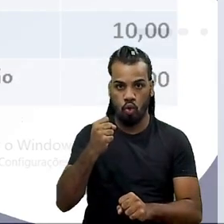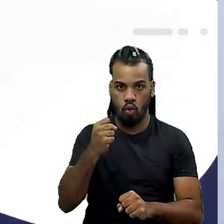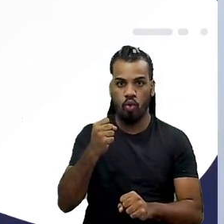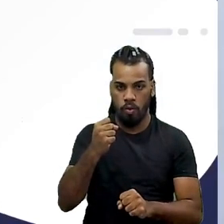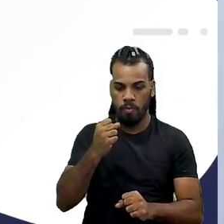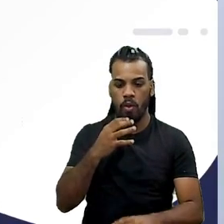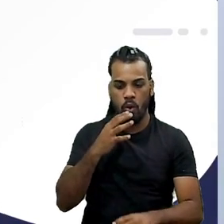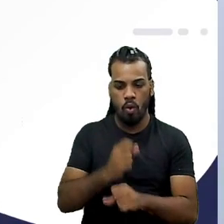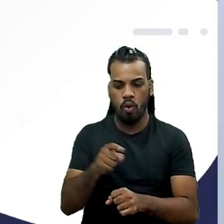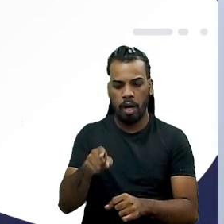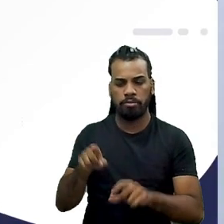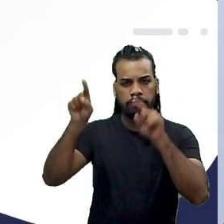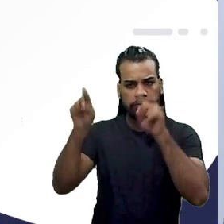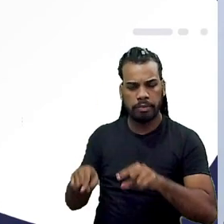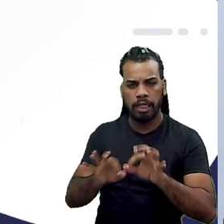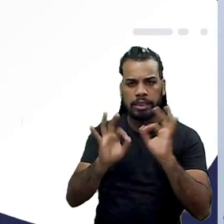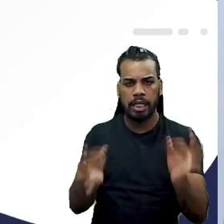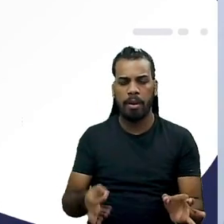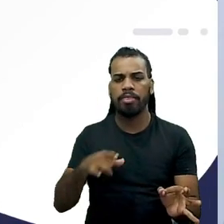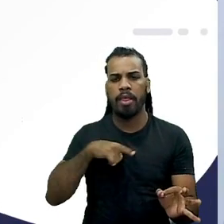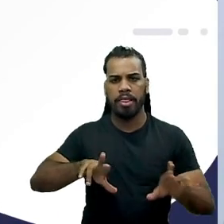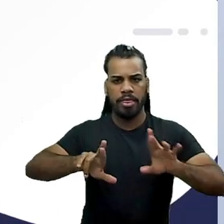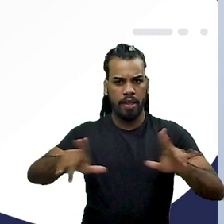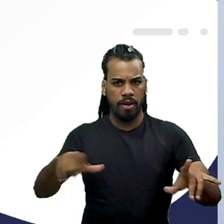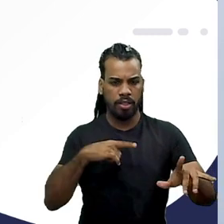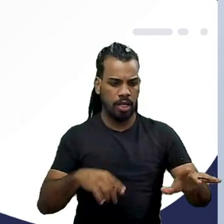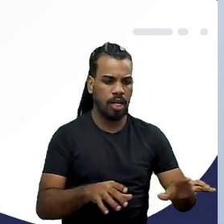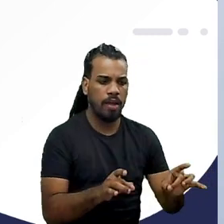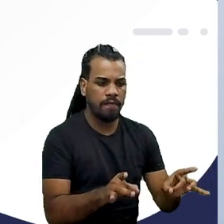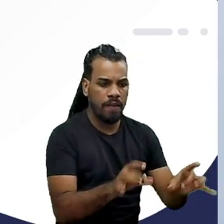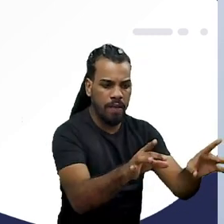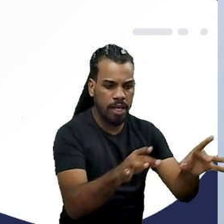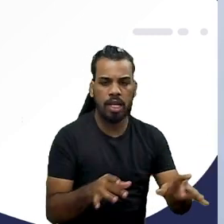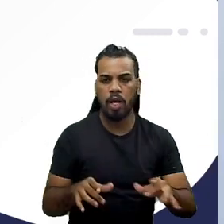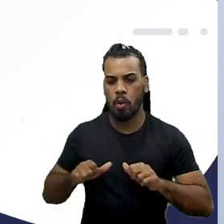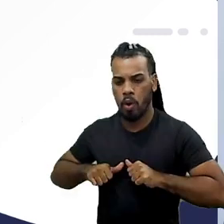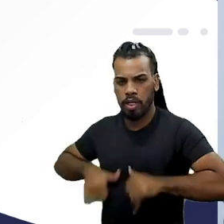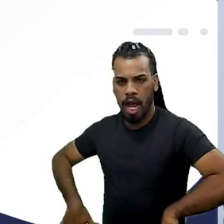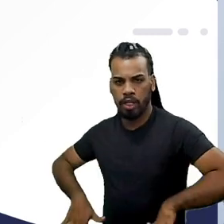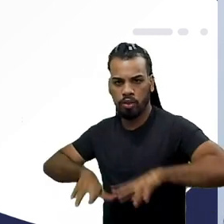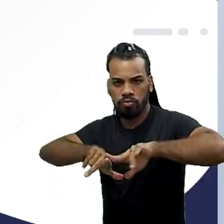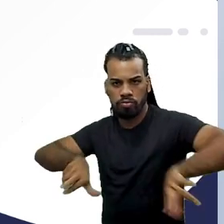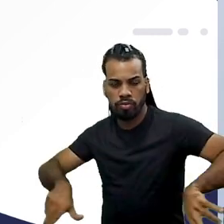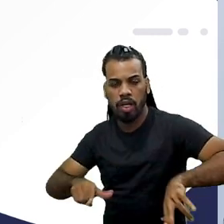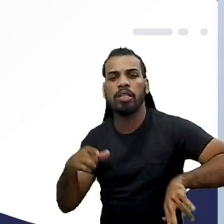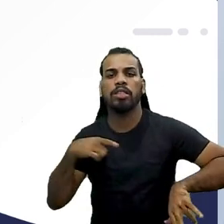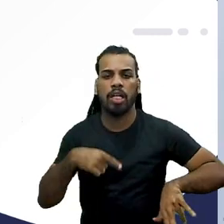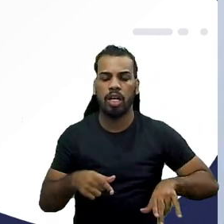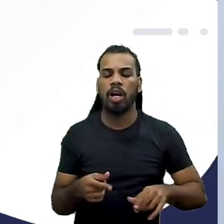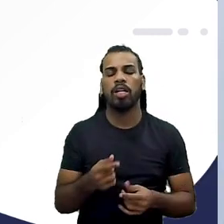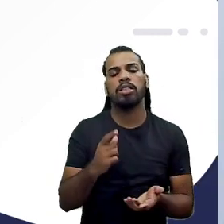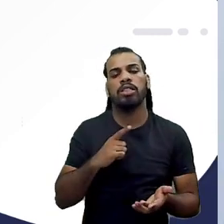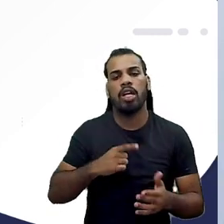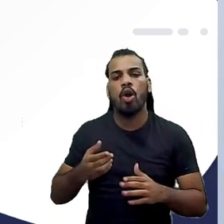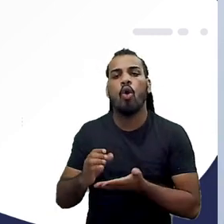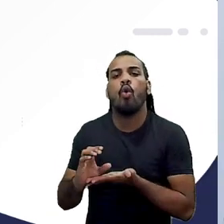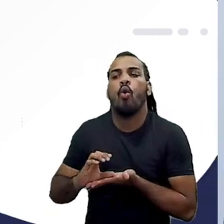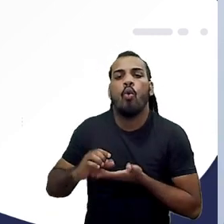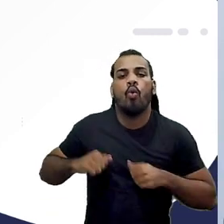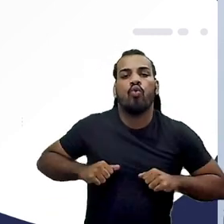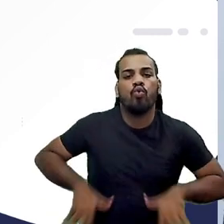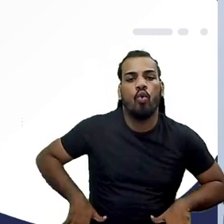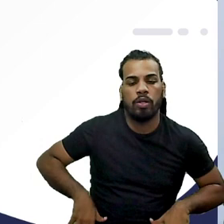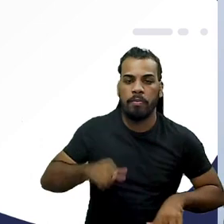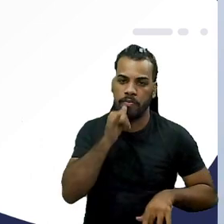linguagem simplificada. É a diferença entre o preço de venda e os gastos variáveis, que é justamente os custos e a despesa. Eu tenho o preço